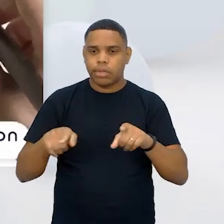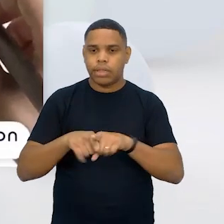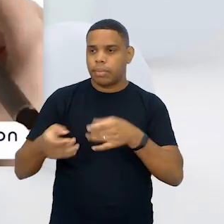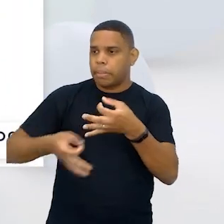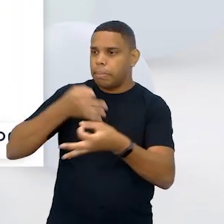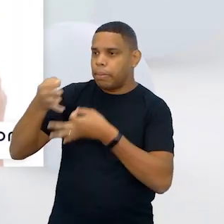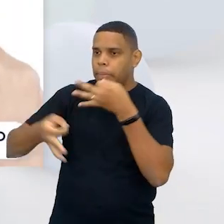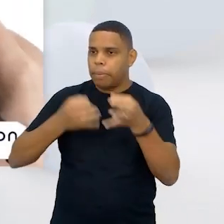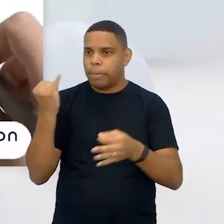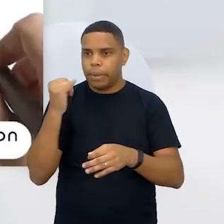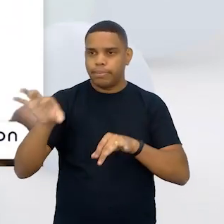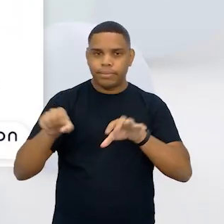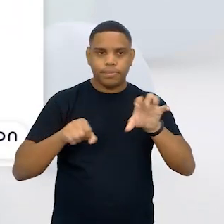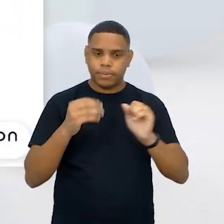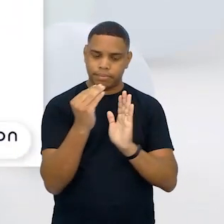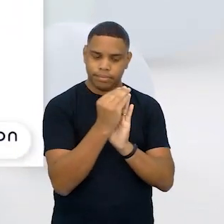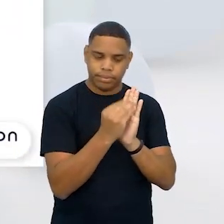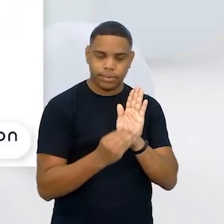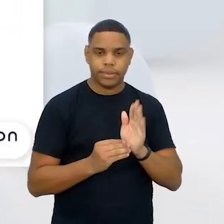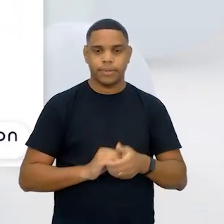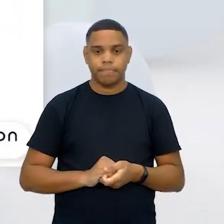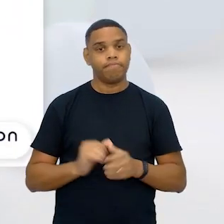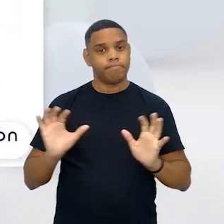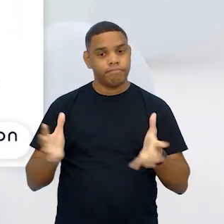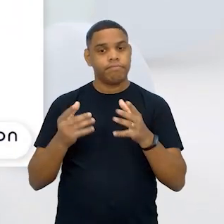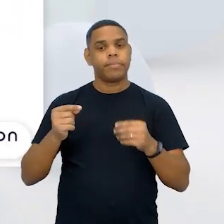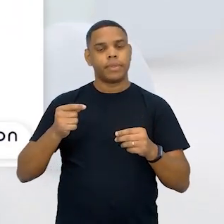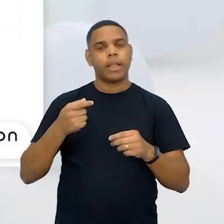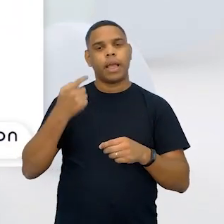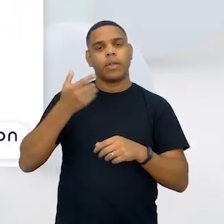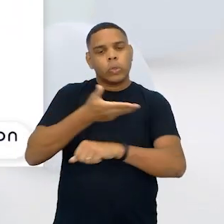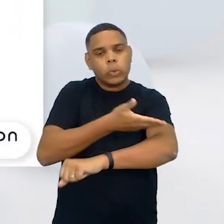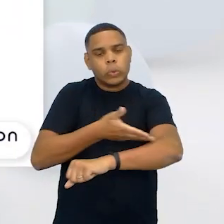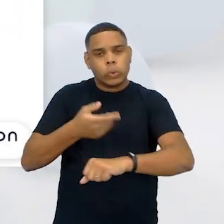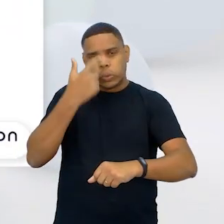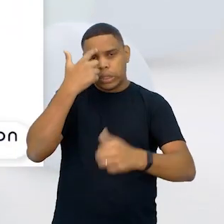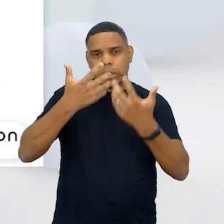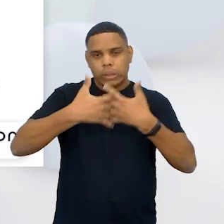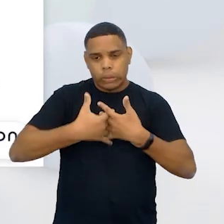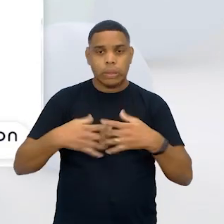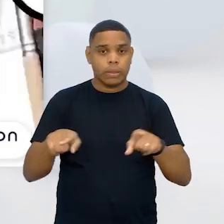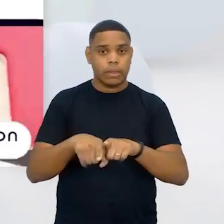comentários significativos. Promove hábitos de reflexão e de escrita.